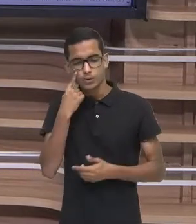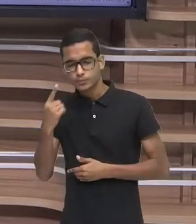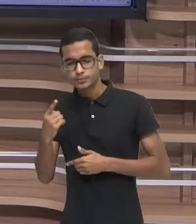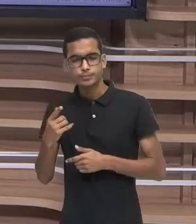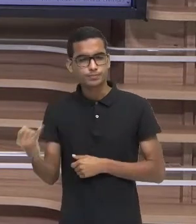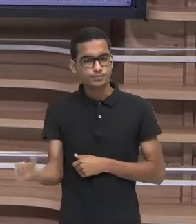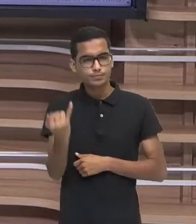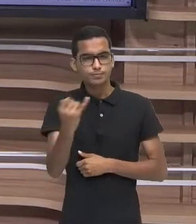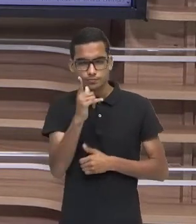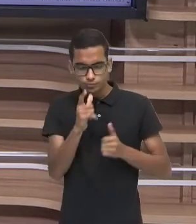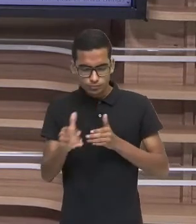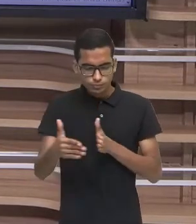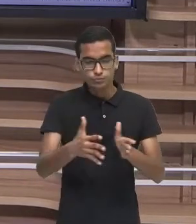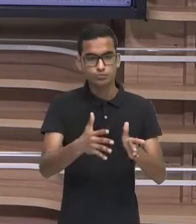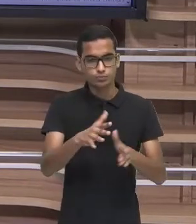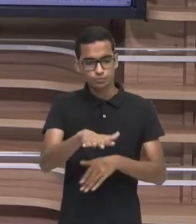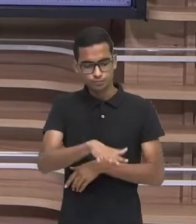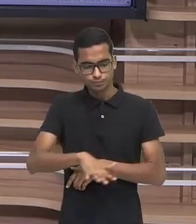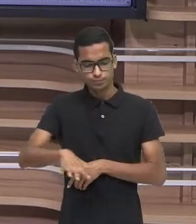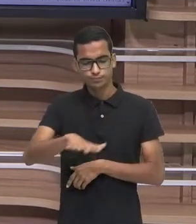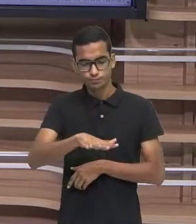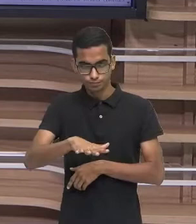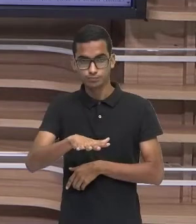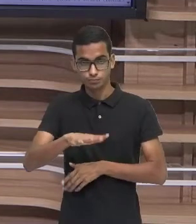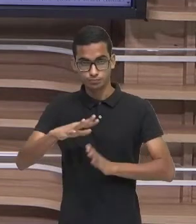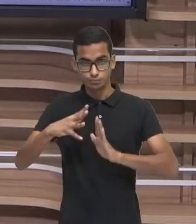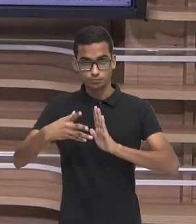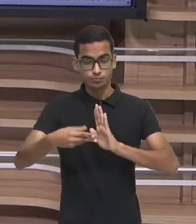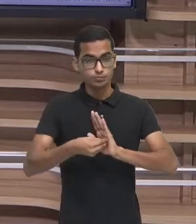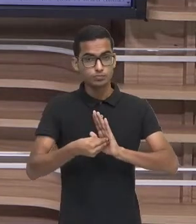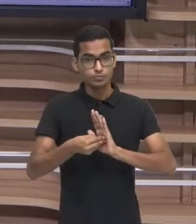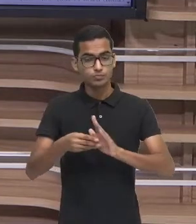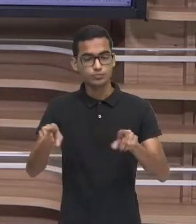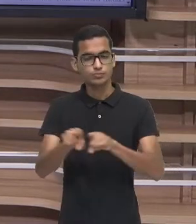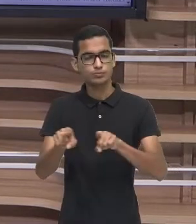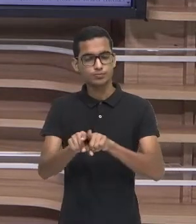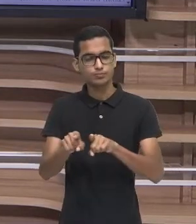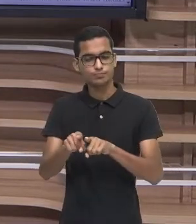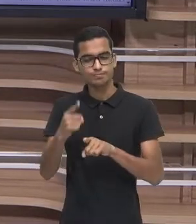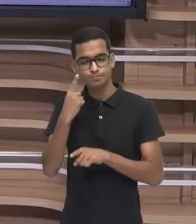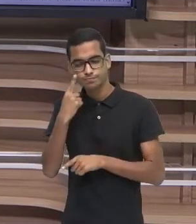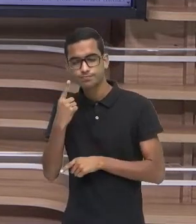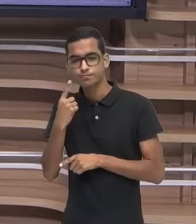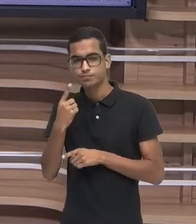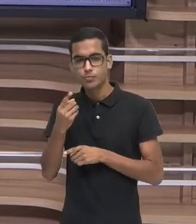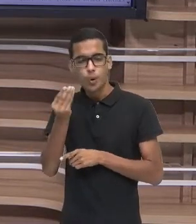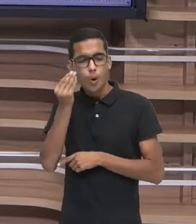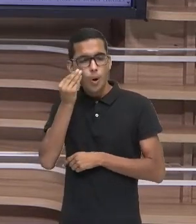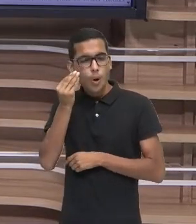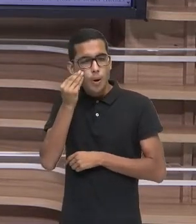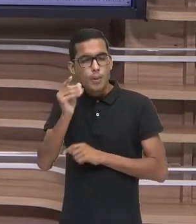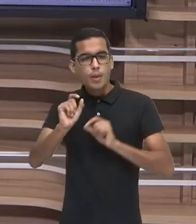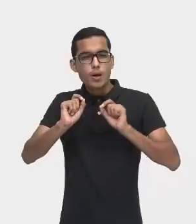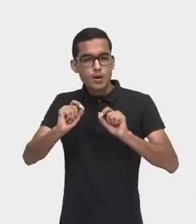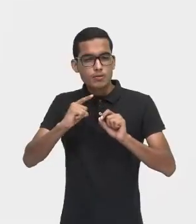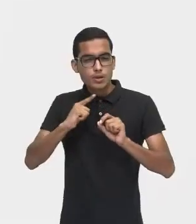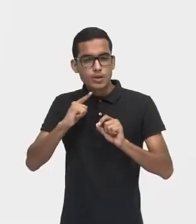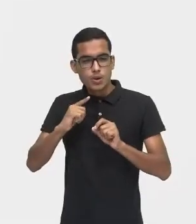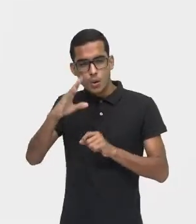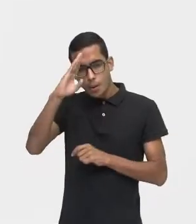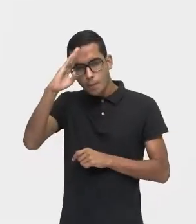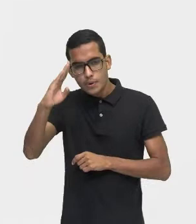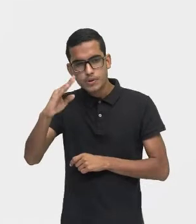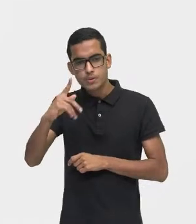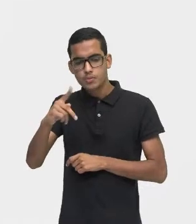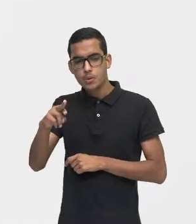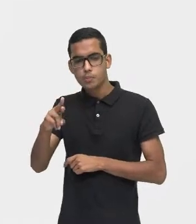importância dos rios aqui para a nossa região, nós vamos também verificar que vão existir os principais portos aqui da Amazônia.